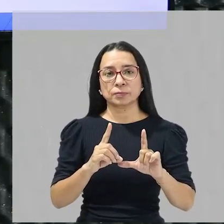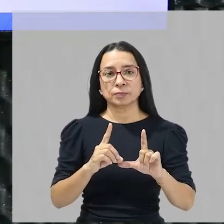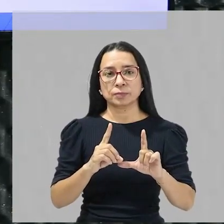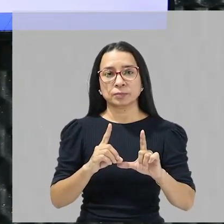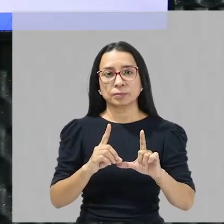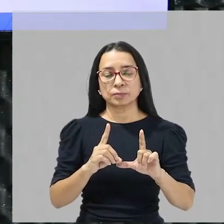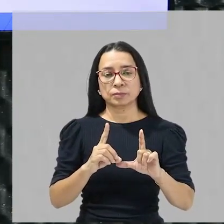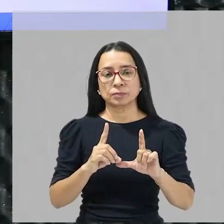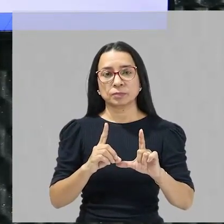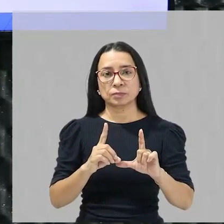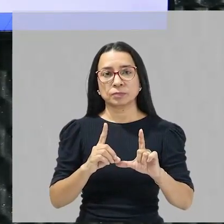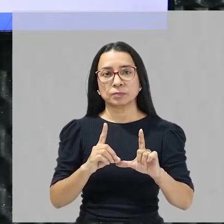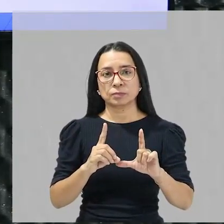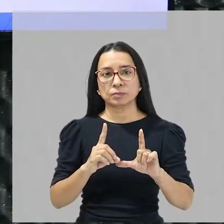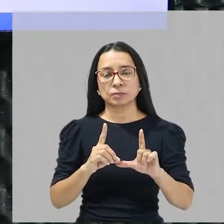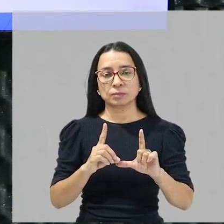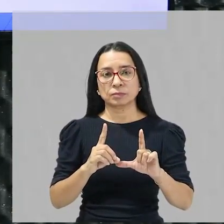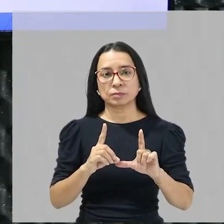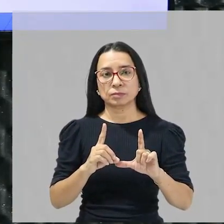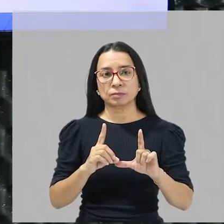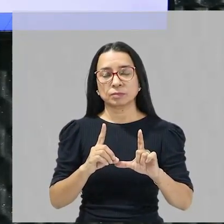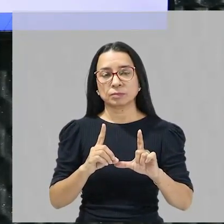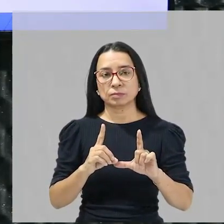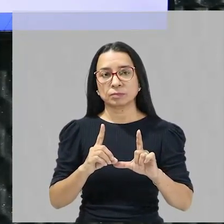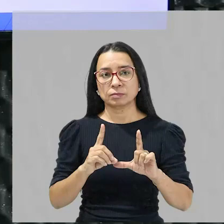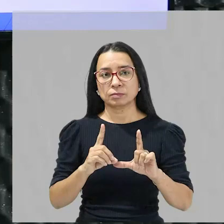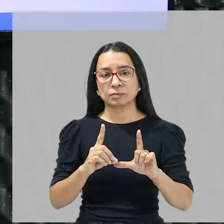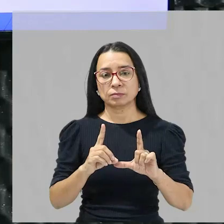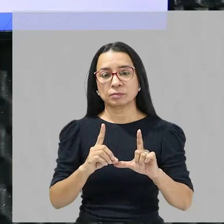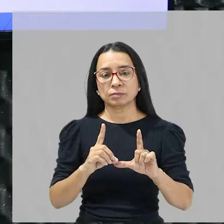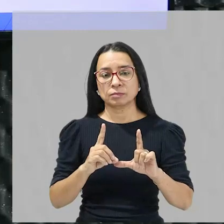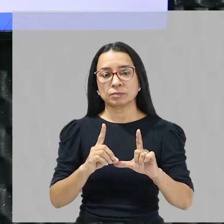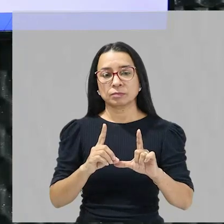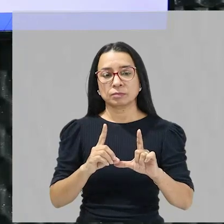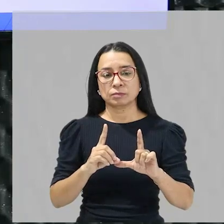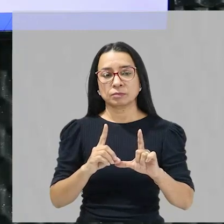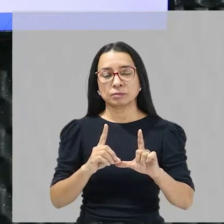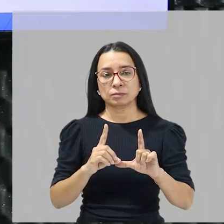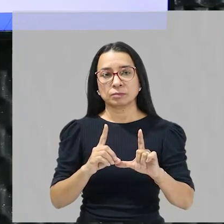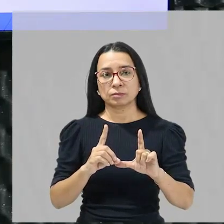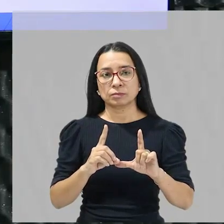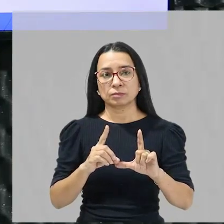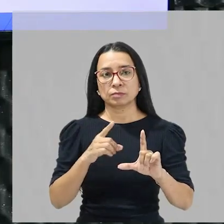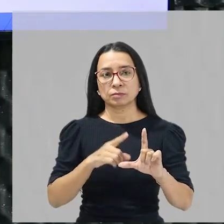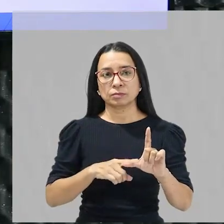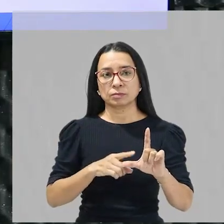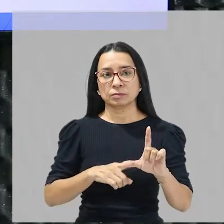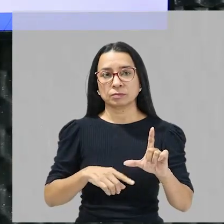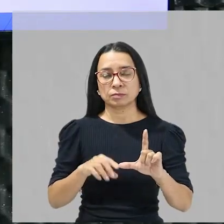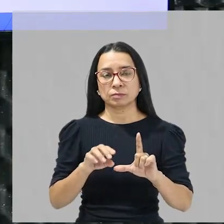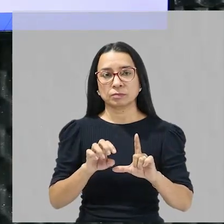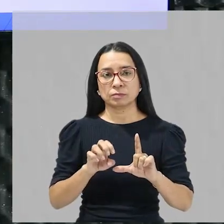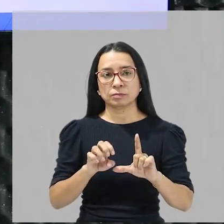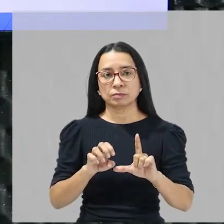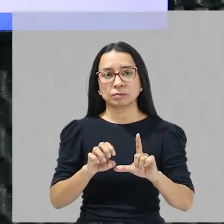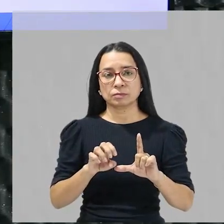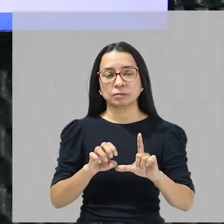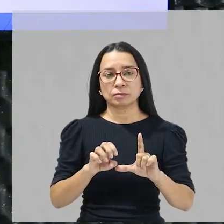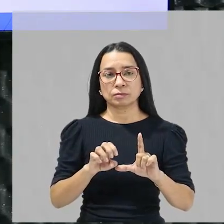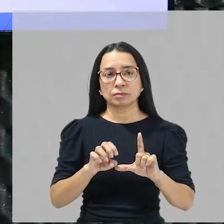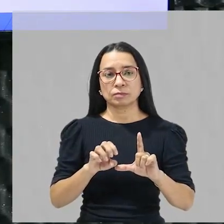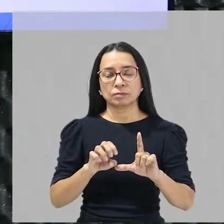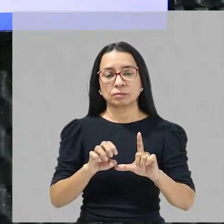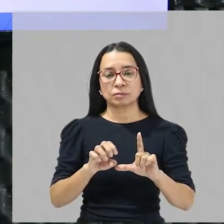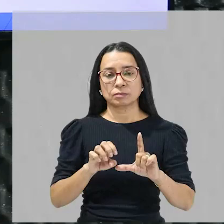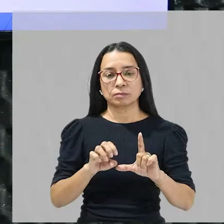menos 2 menor que x menor que 1 ou x maior que 3. E, por fim, na letra E, nós temos um outro